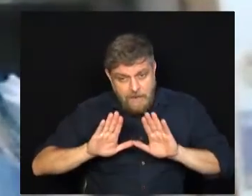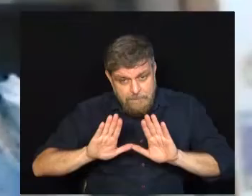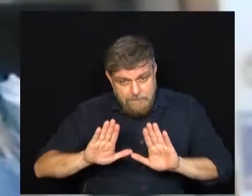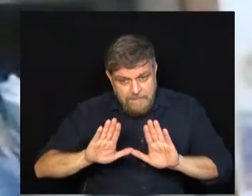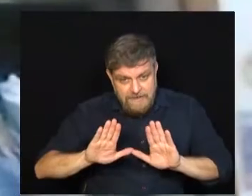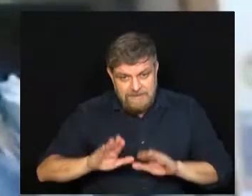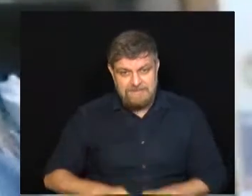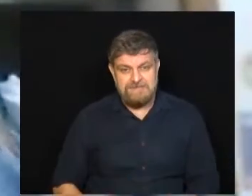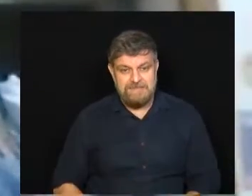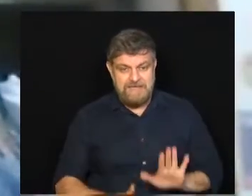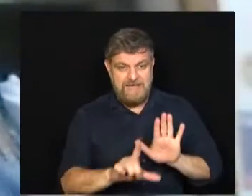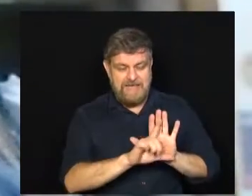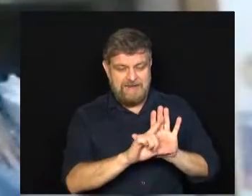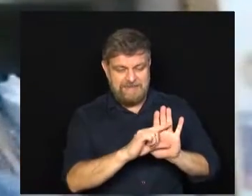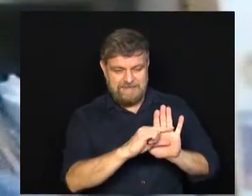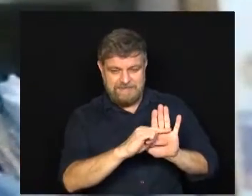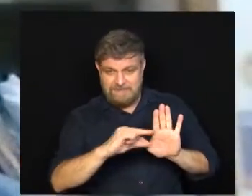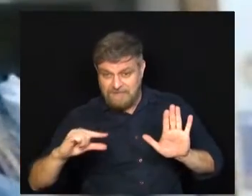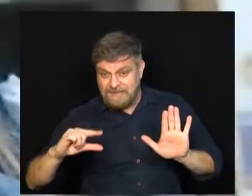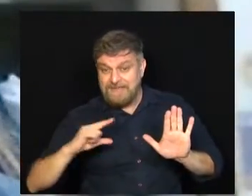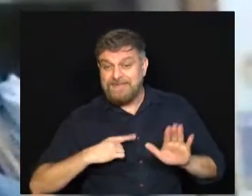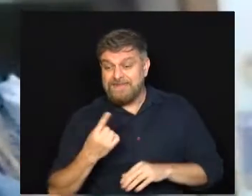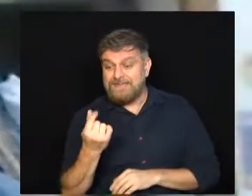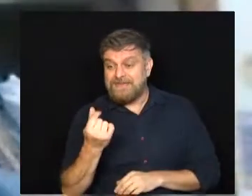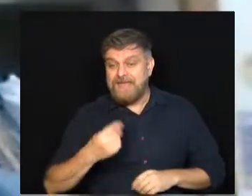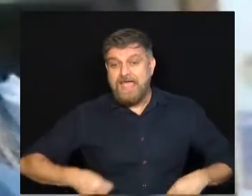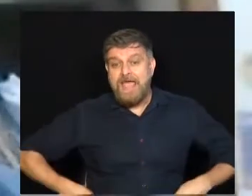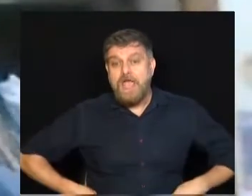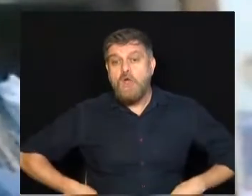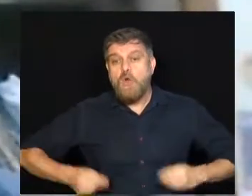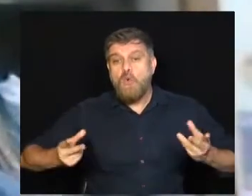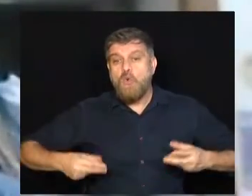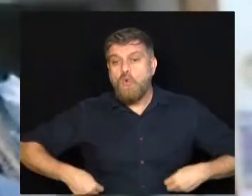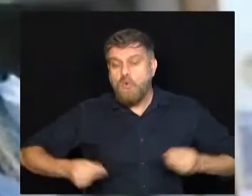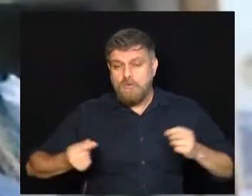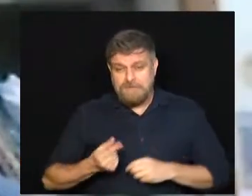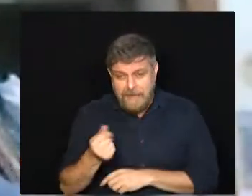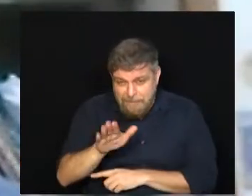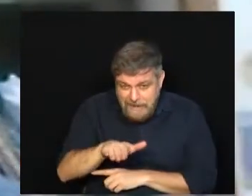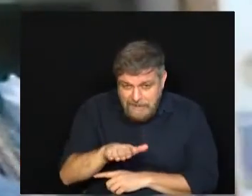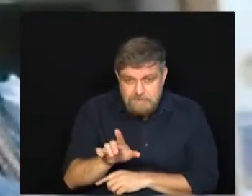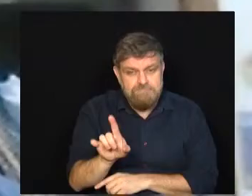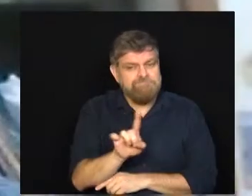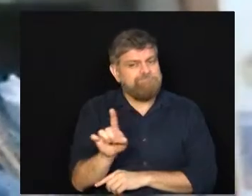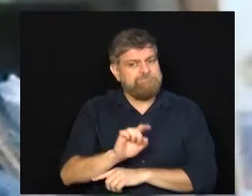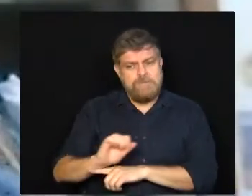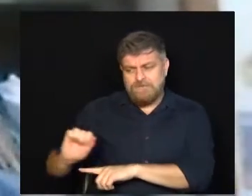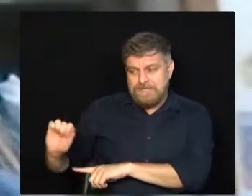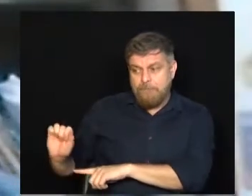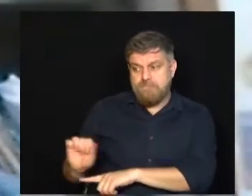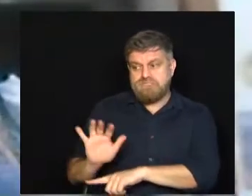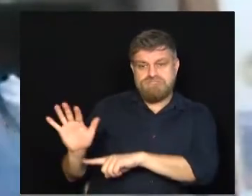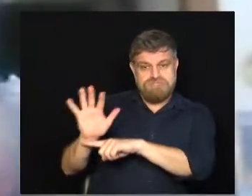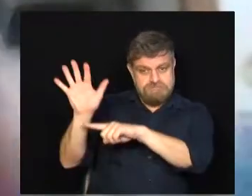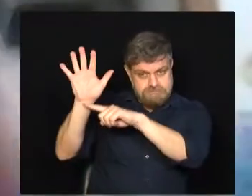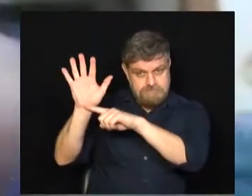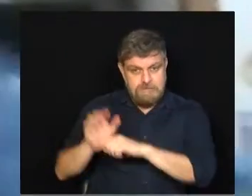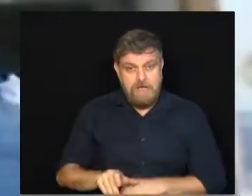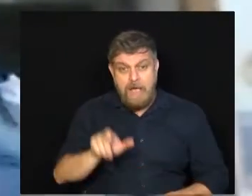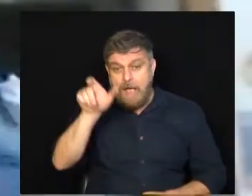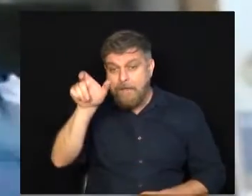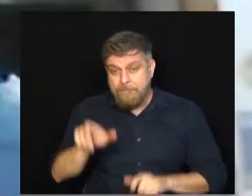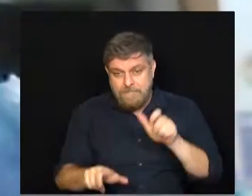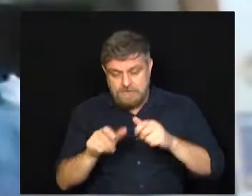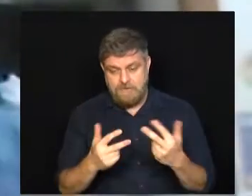fez é fundamental, isso tem custos cartorários e não são baixos, nossa, não são mesmo, ainda mais para pessoas que,